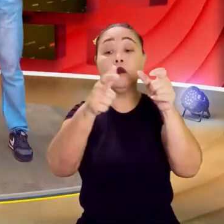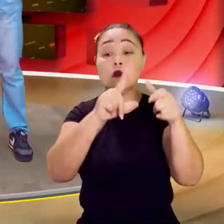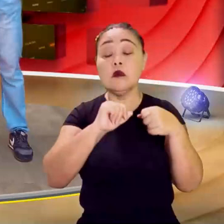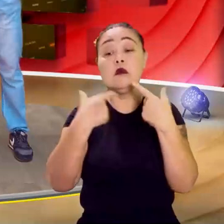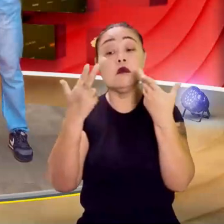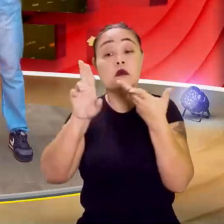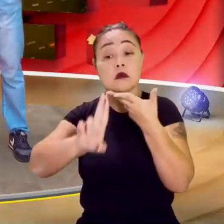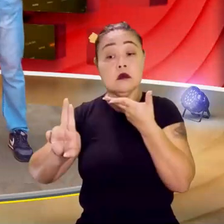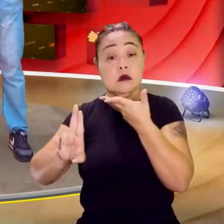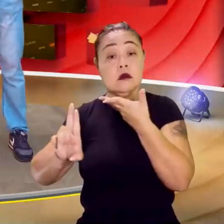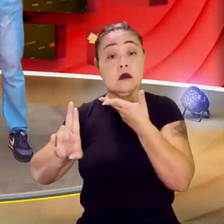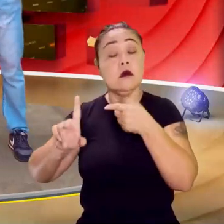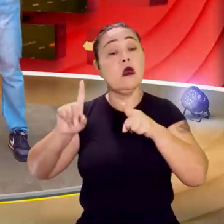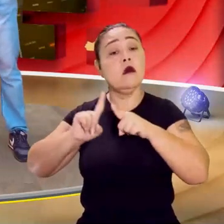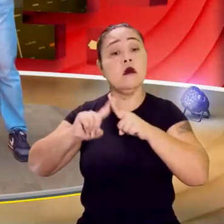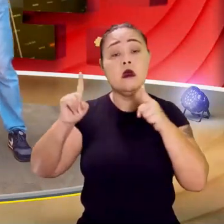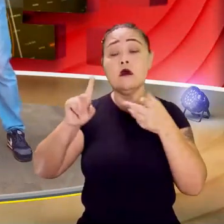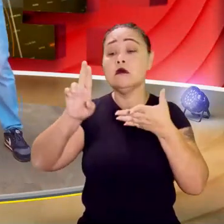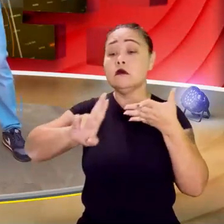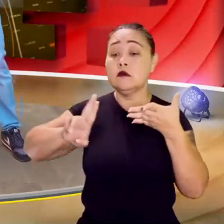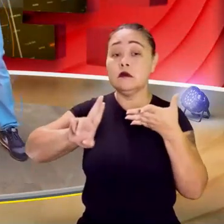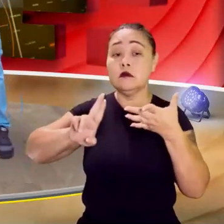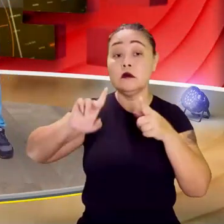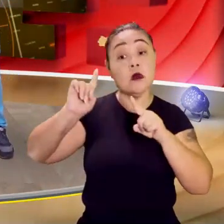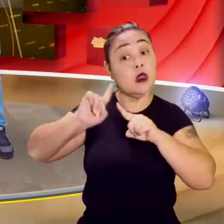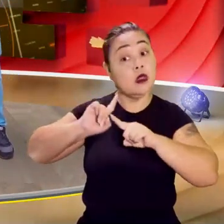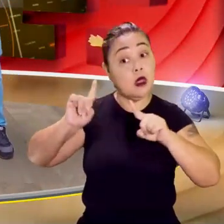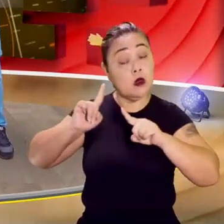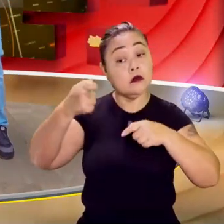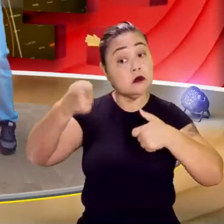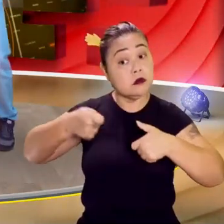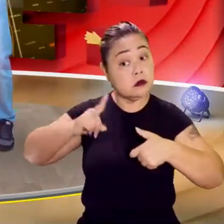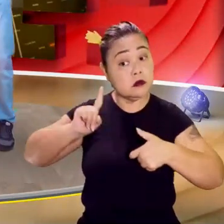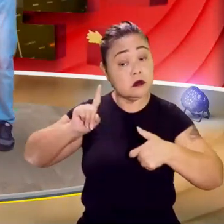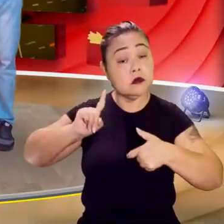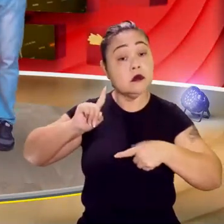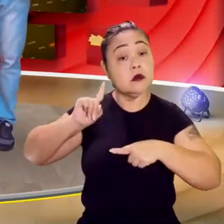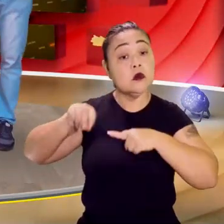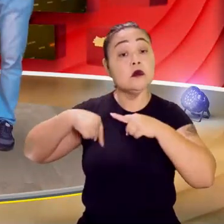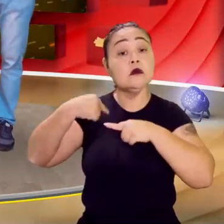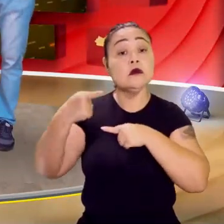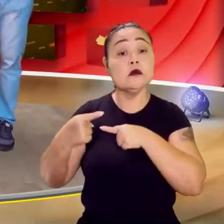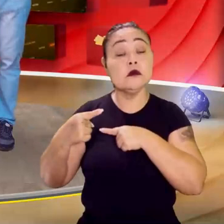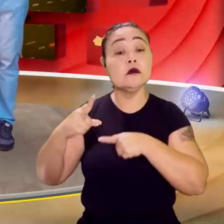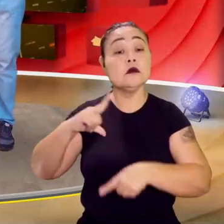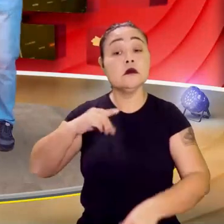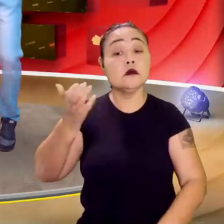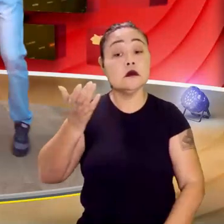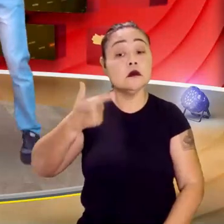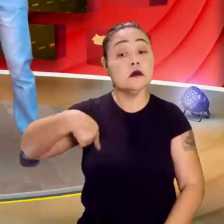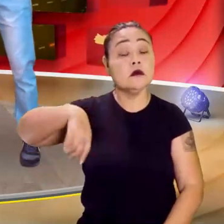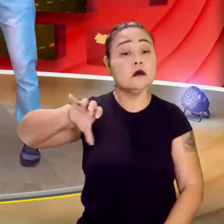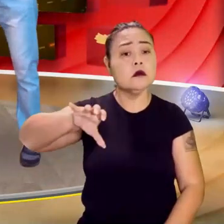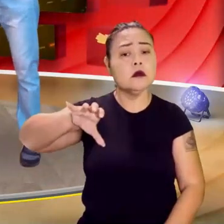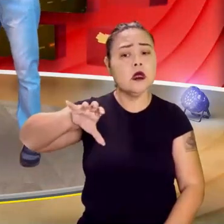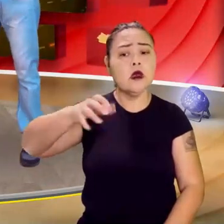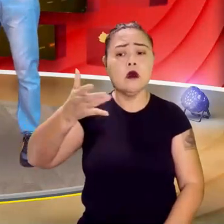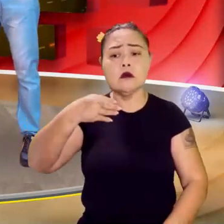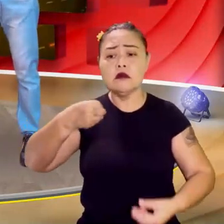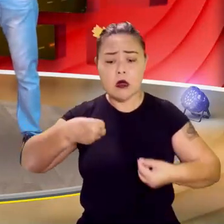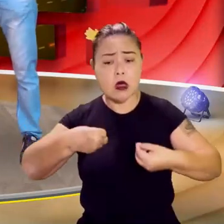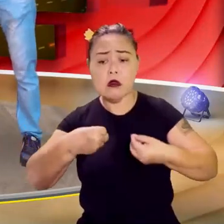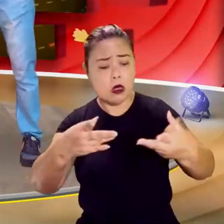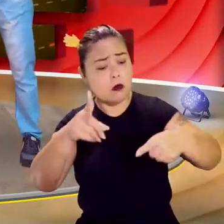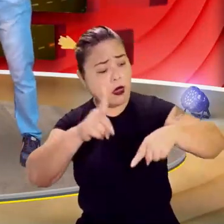onde é aplicado. Mas esse tipo de aplicação aqui a gente não vai cobrar de vocês, tá? Outra coisa, a gente quer que vocês, como vocês